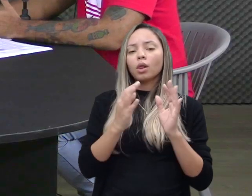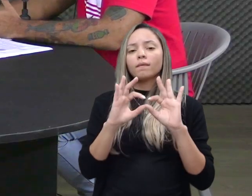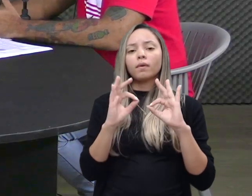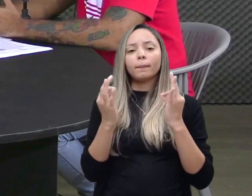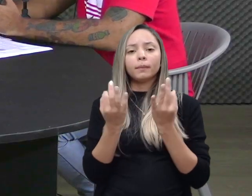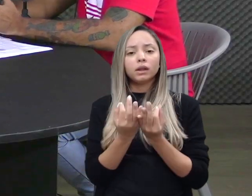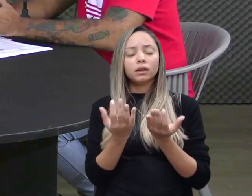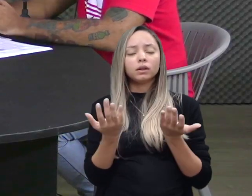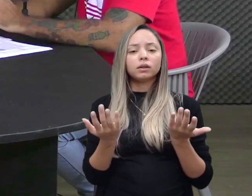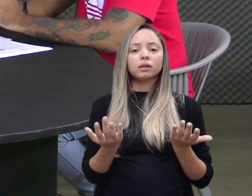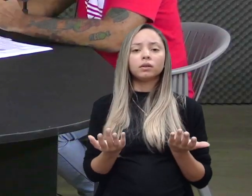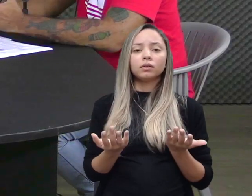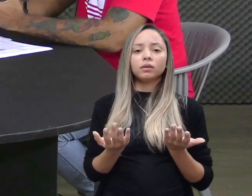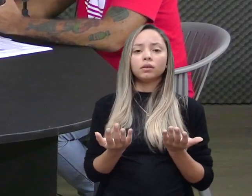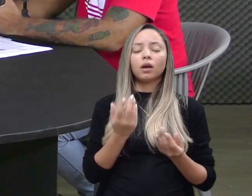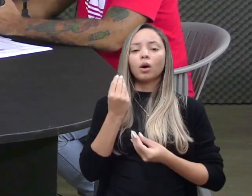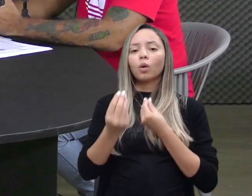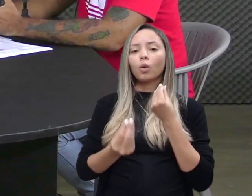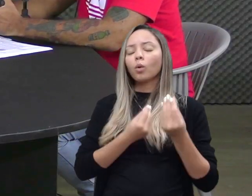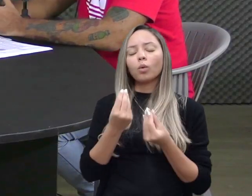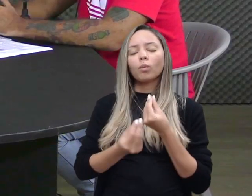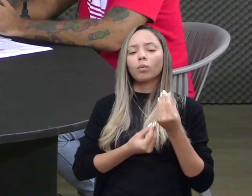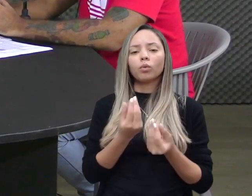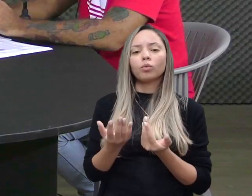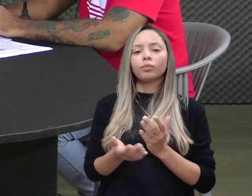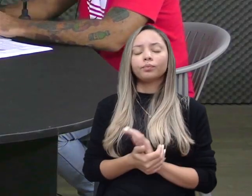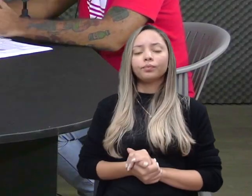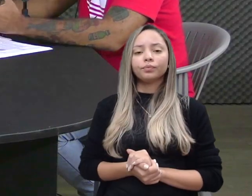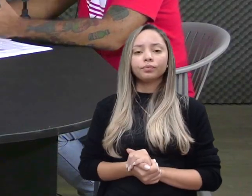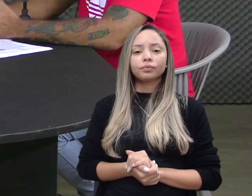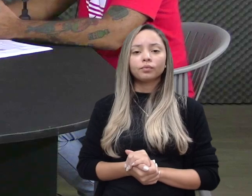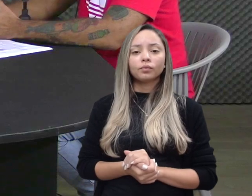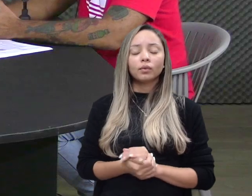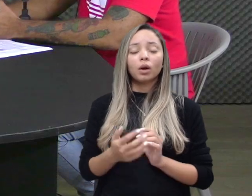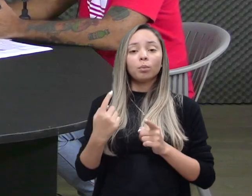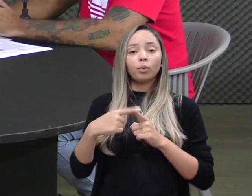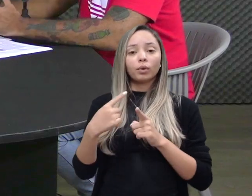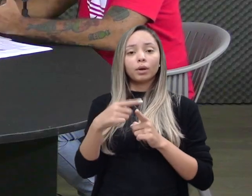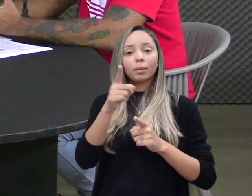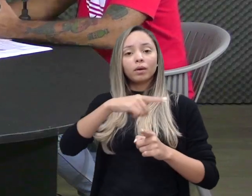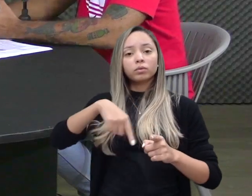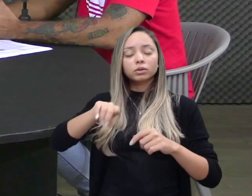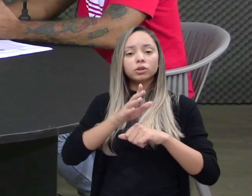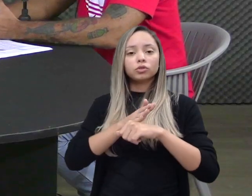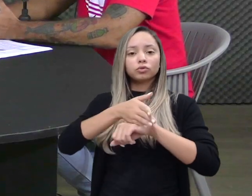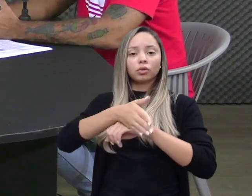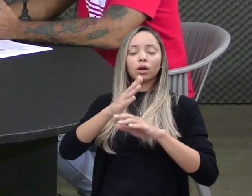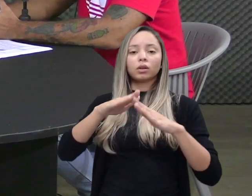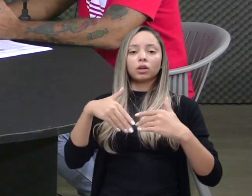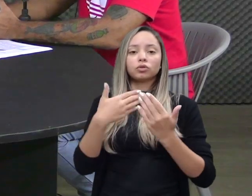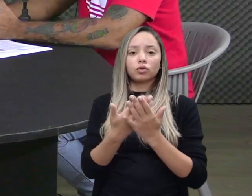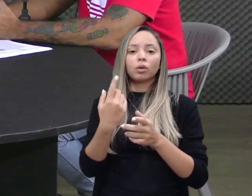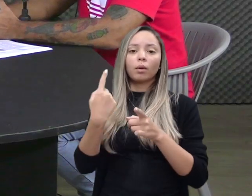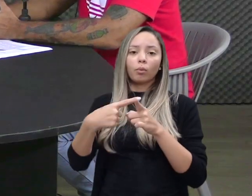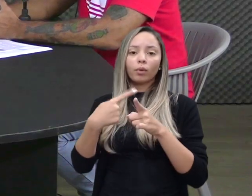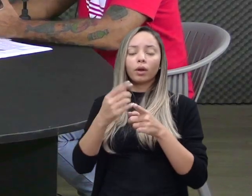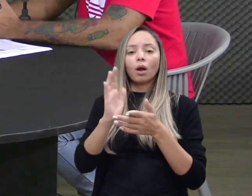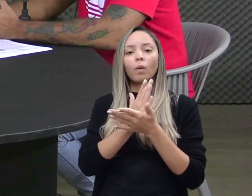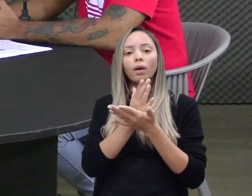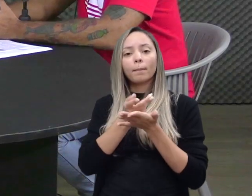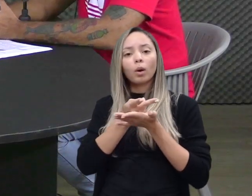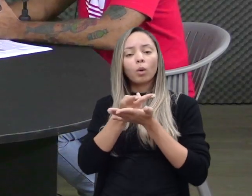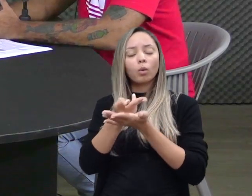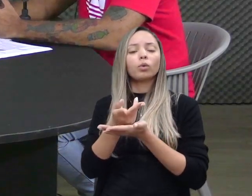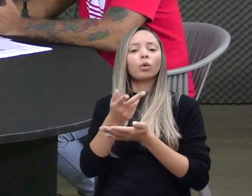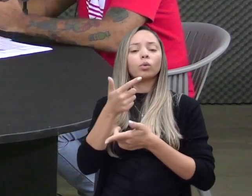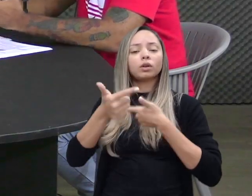famílias? Como é que tem sido isso, assim? Porque para vocês chegarem até a escola, alguém buscou o trabalho de vocês. Quem fez